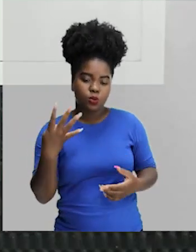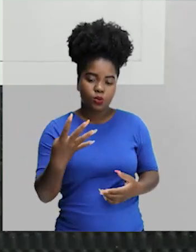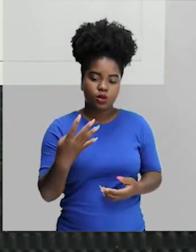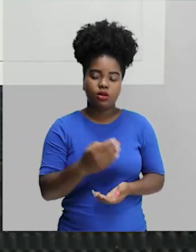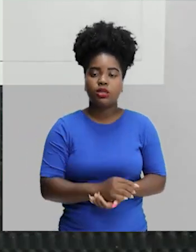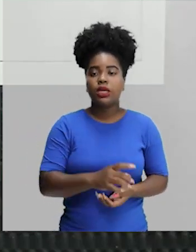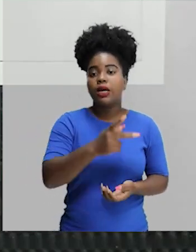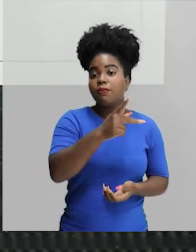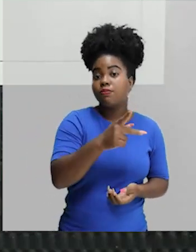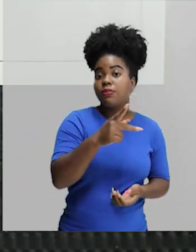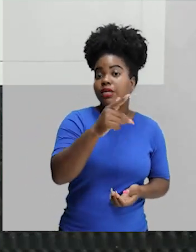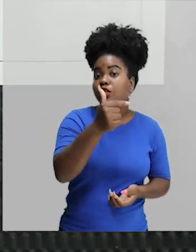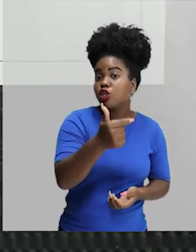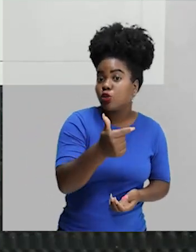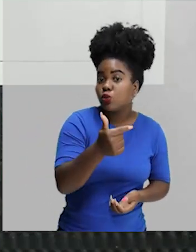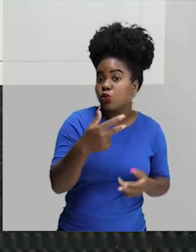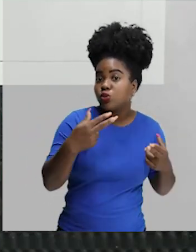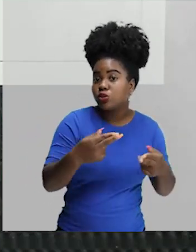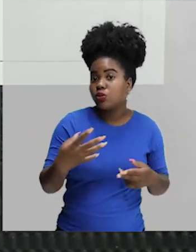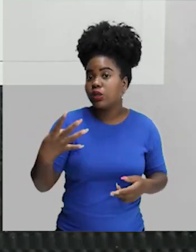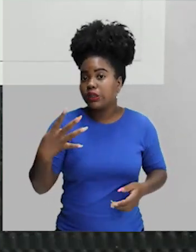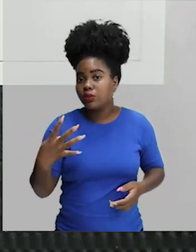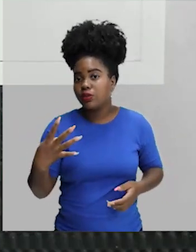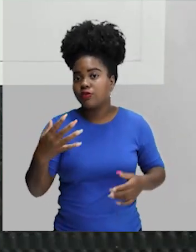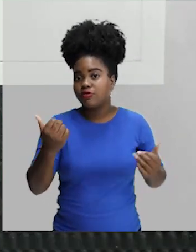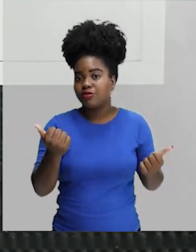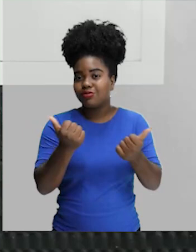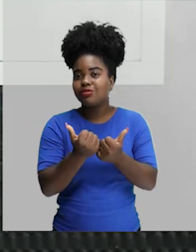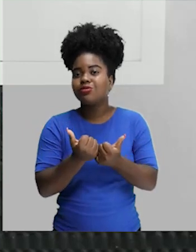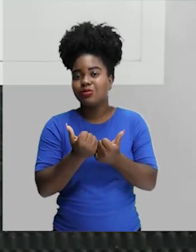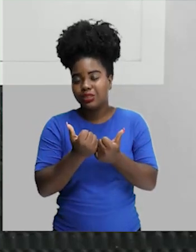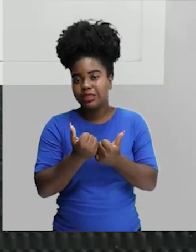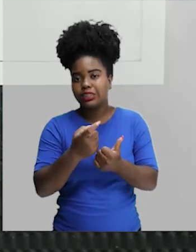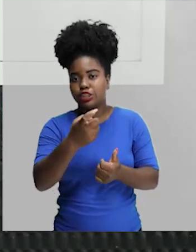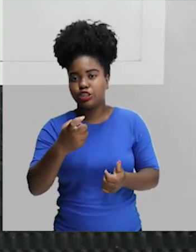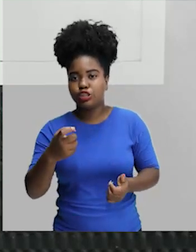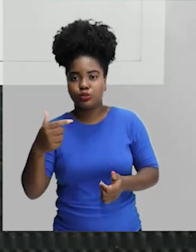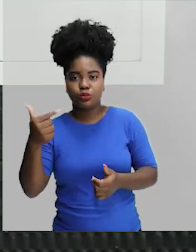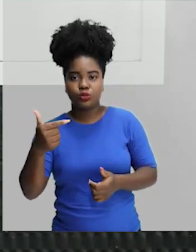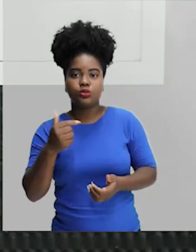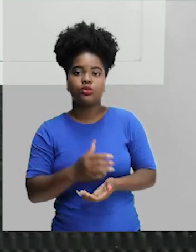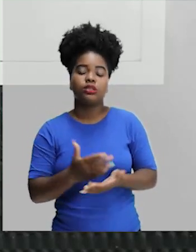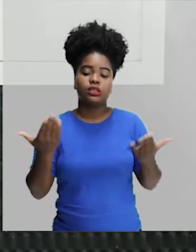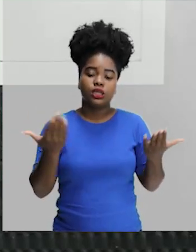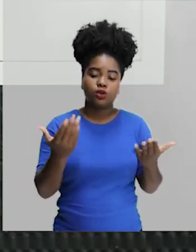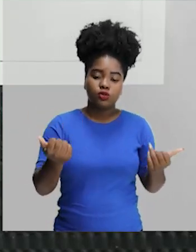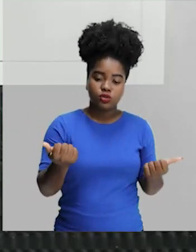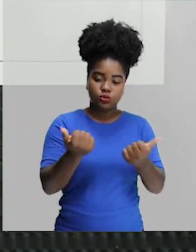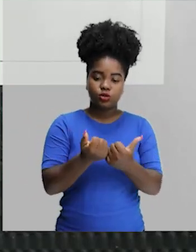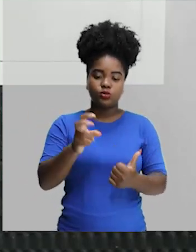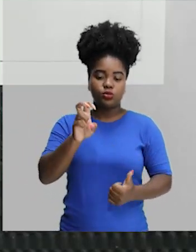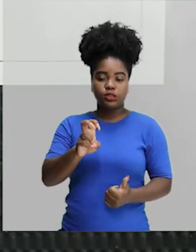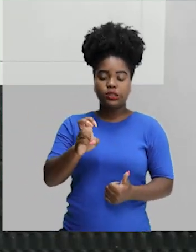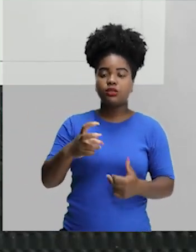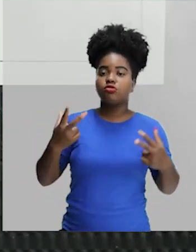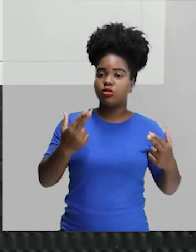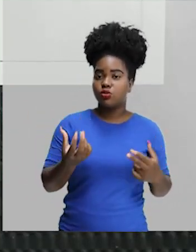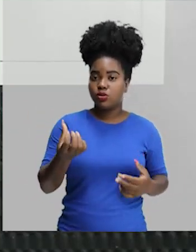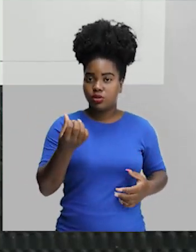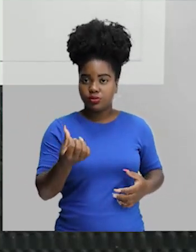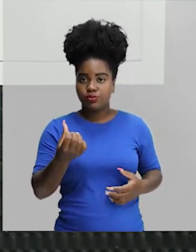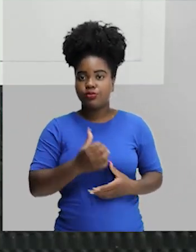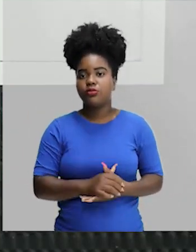P2 é igual a 4, você vai substituir o x por 2. E aqui você vai substituir por 5, igualar a 6. Então aqui vai ficar o